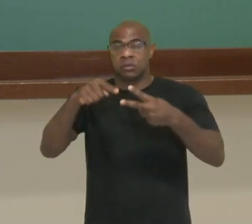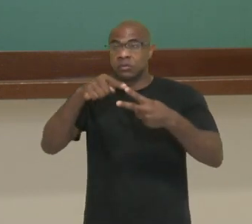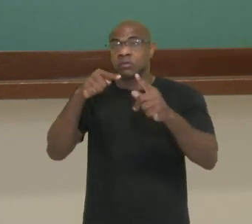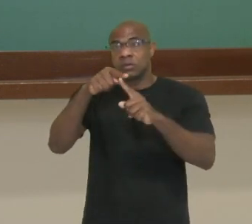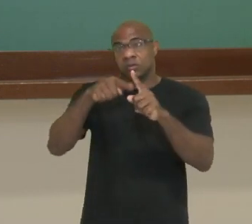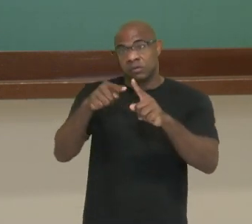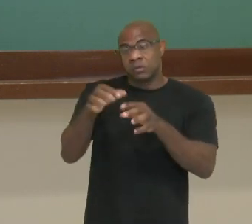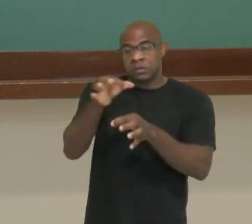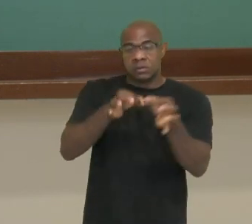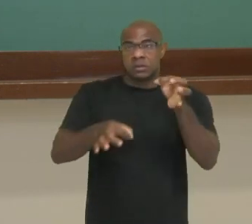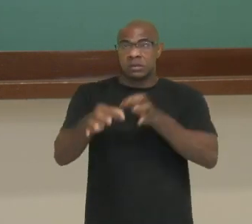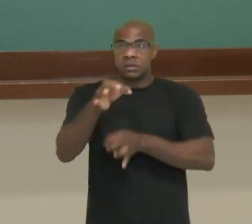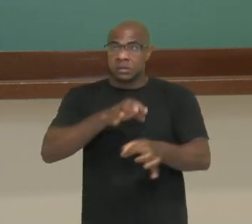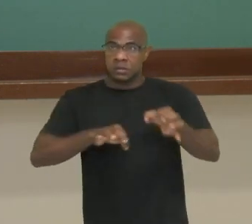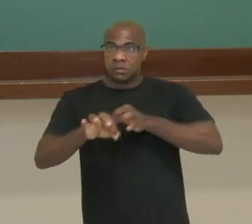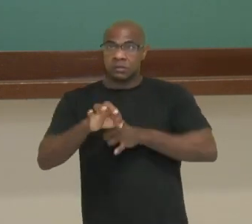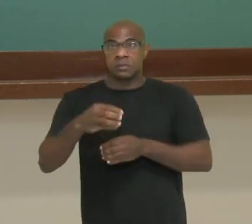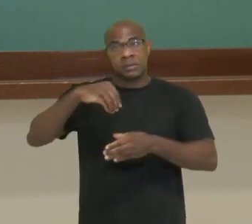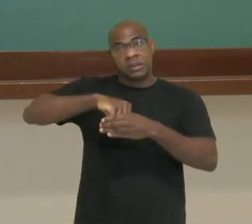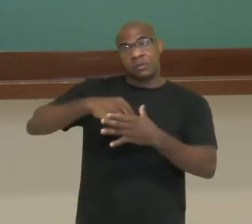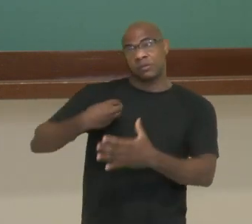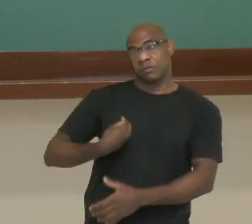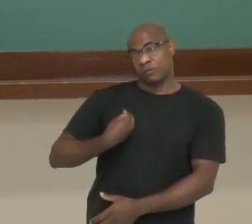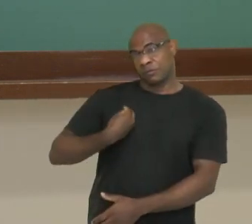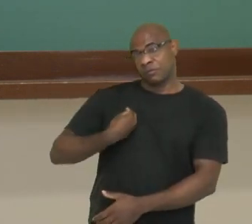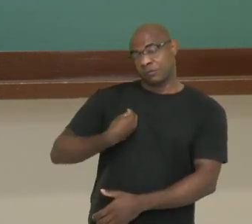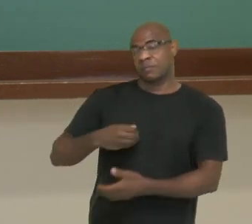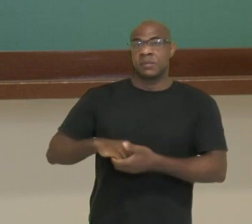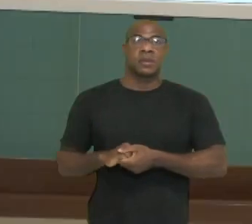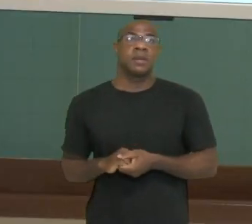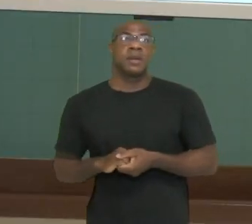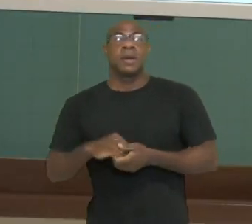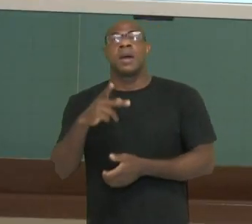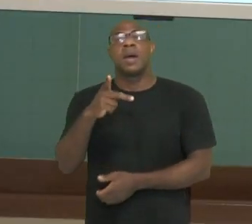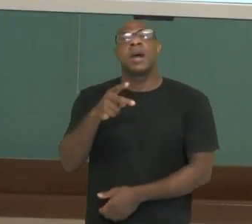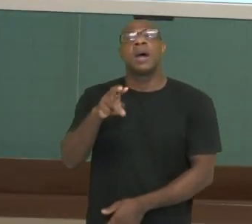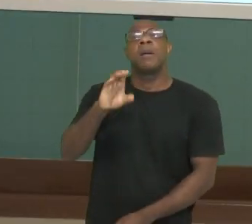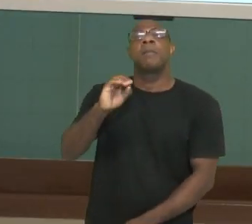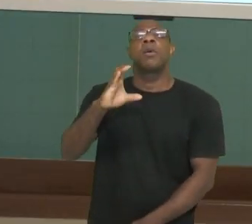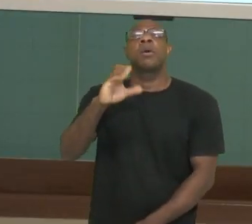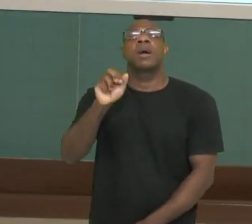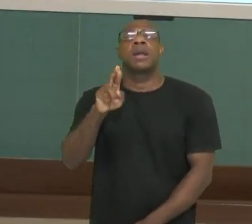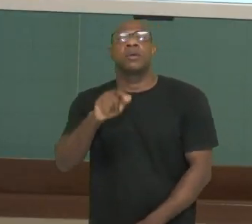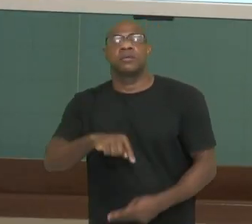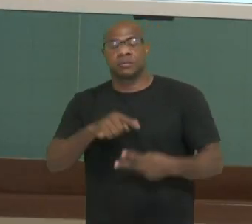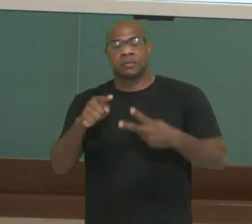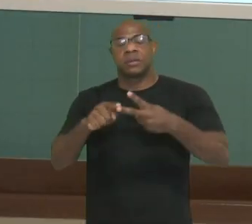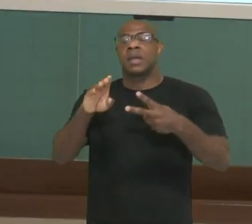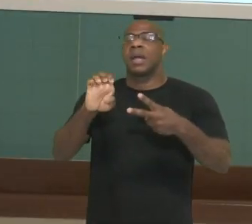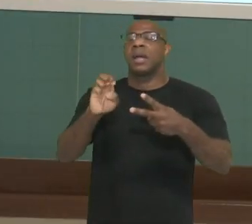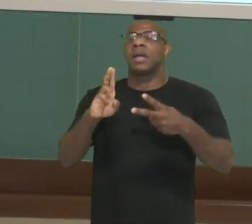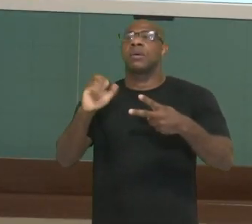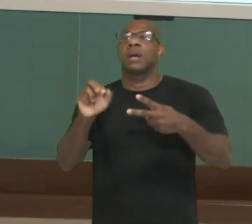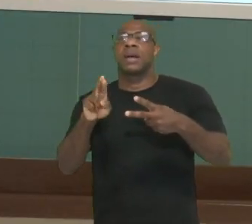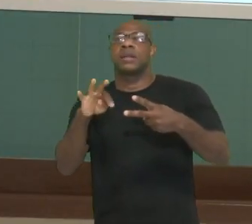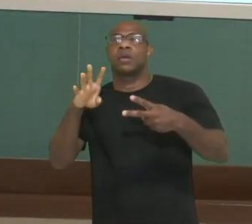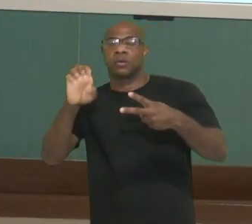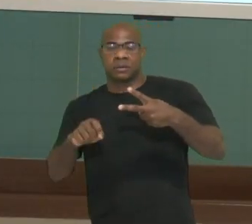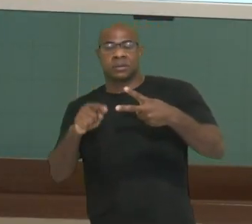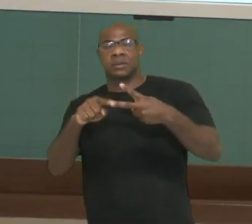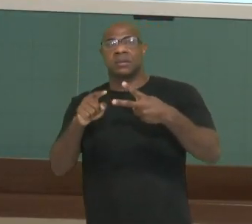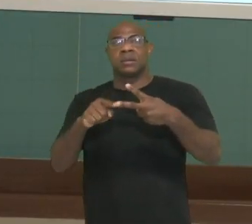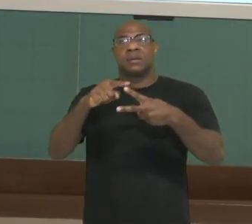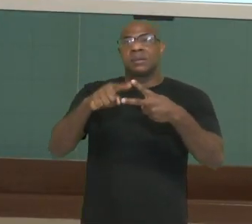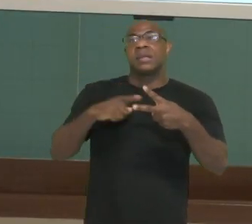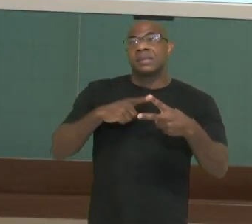no corpo dos seres vivos. As procariontes e as eucariontes. Não esqueçam que as eucariontes,